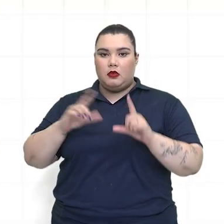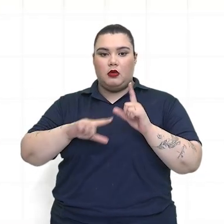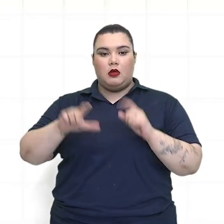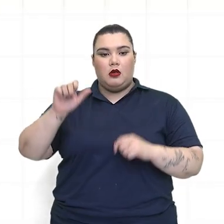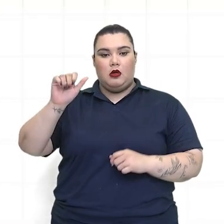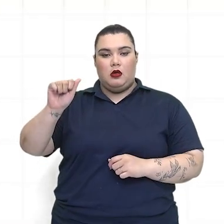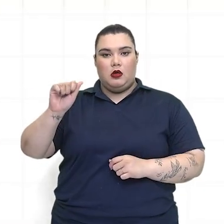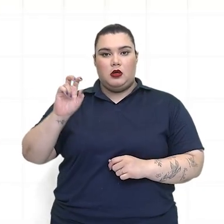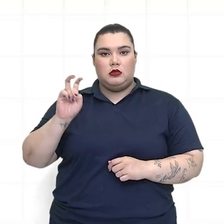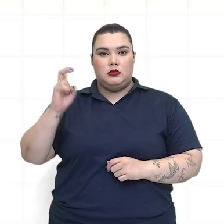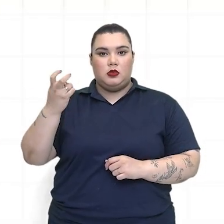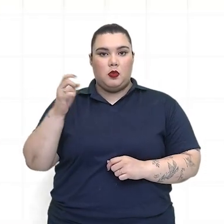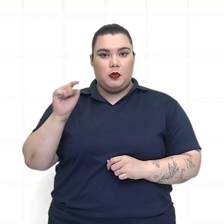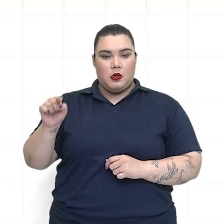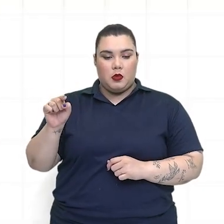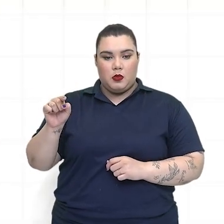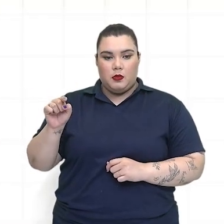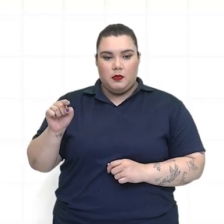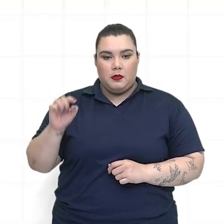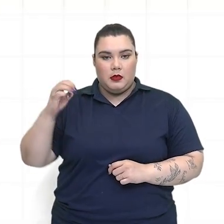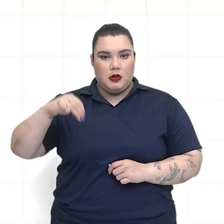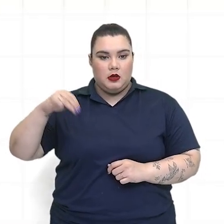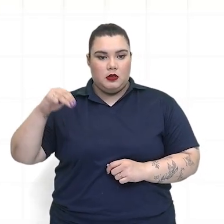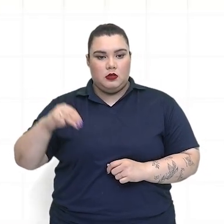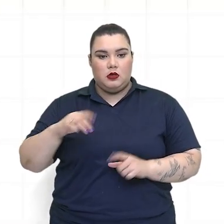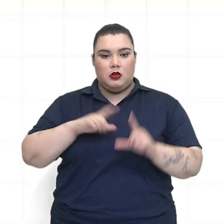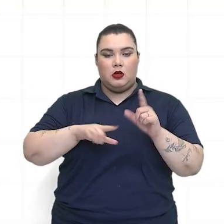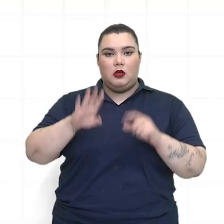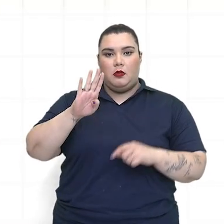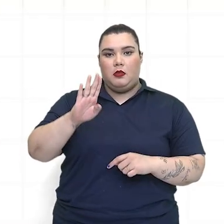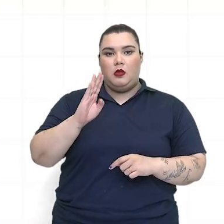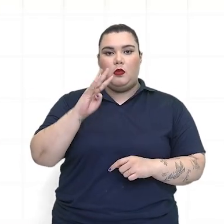Letra A, 5.000 metros. Letra B,